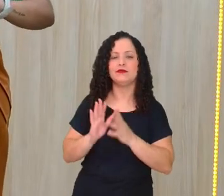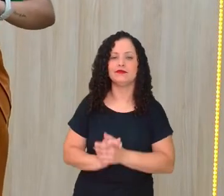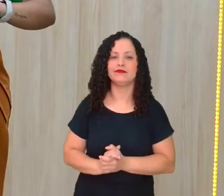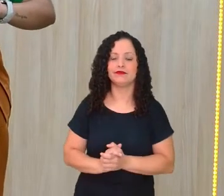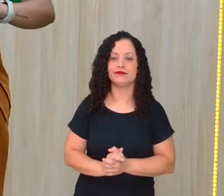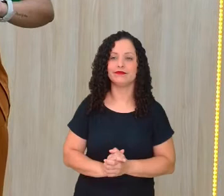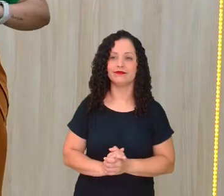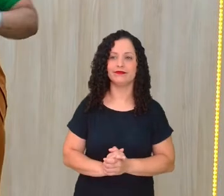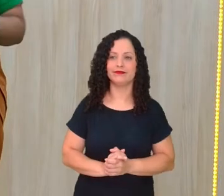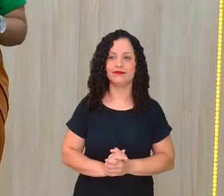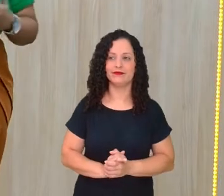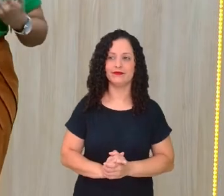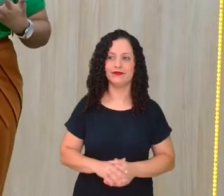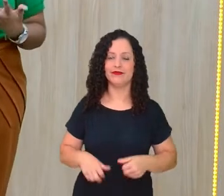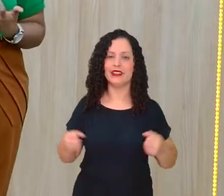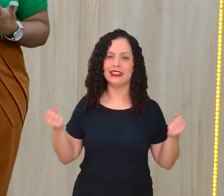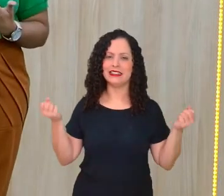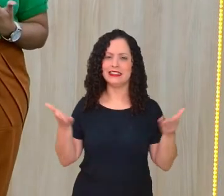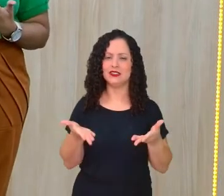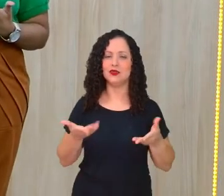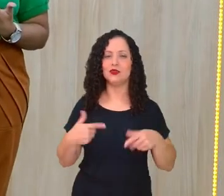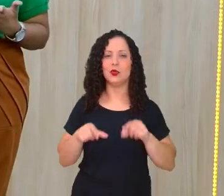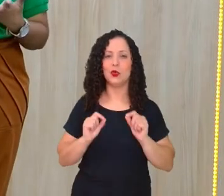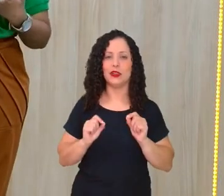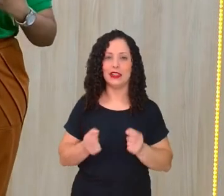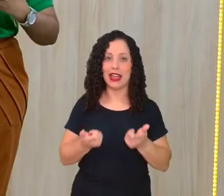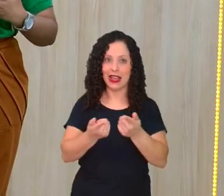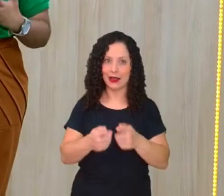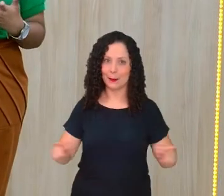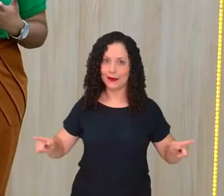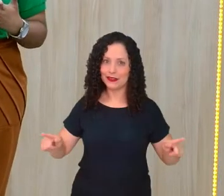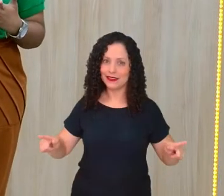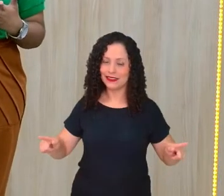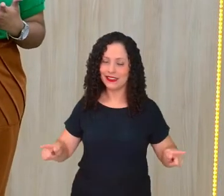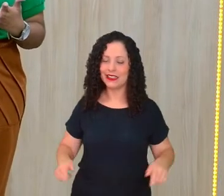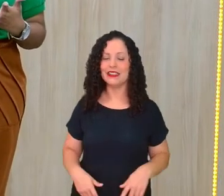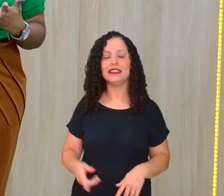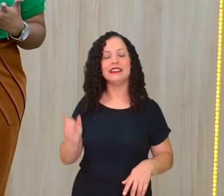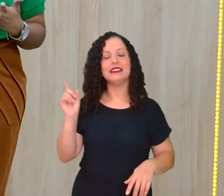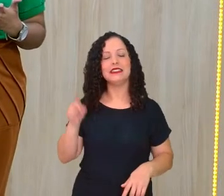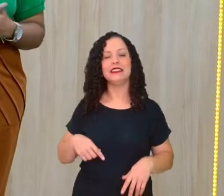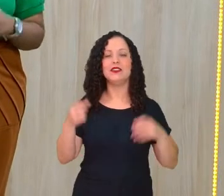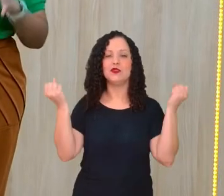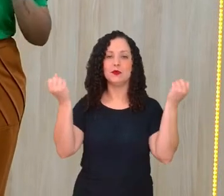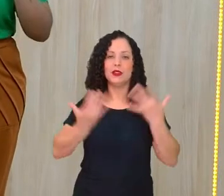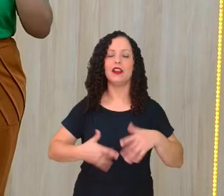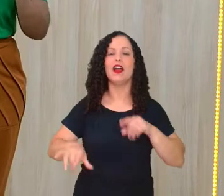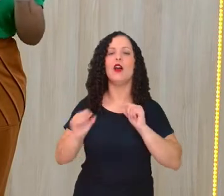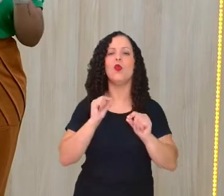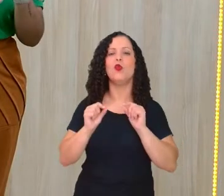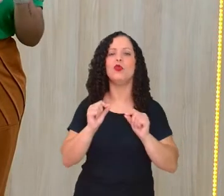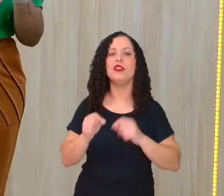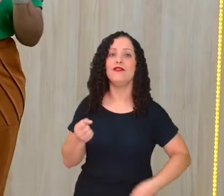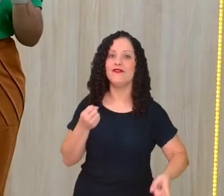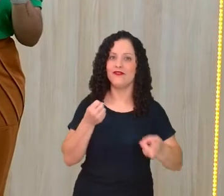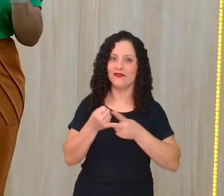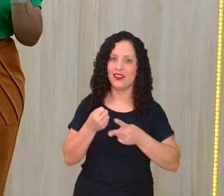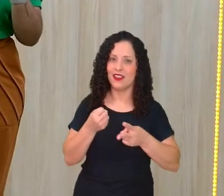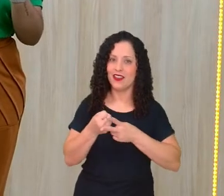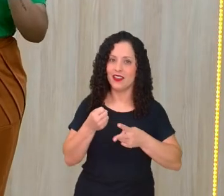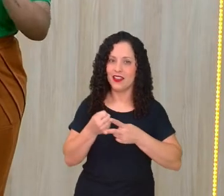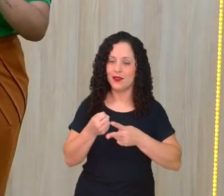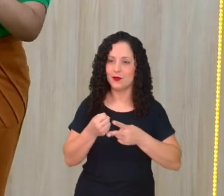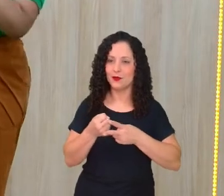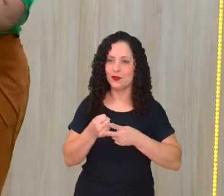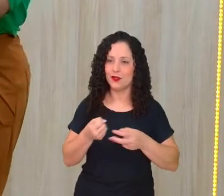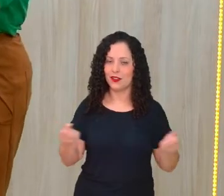numa partezinha mais puxadinha para a gramática. Eu falei que a gente ia conversar um pouquinho sobre a regência verbal e é sobre isso que a gente vai fazer